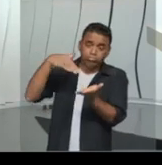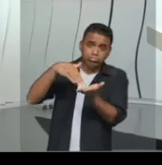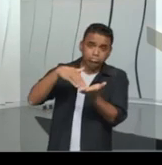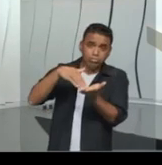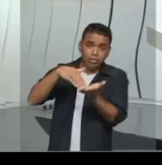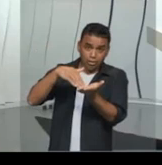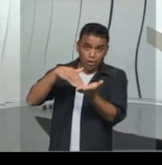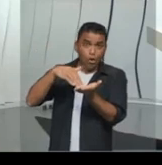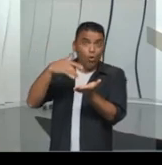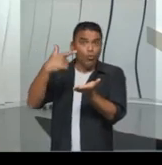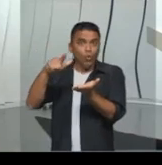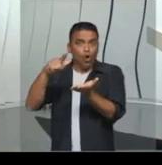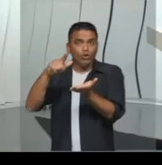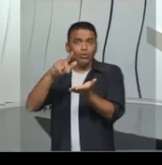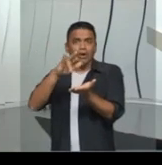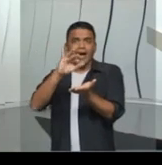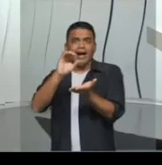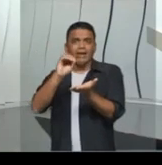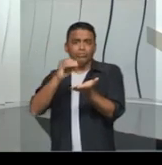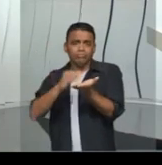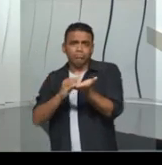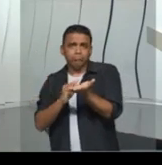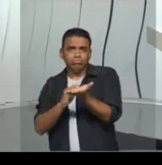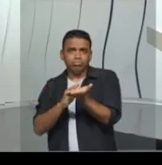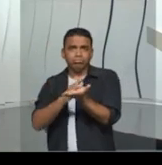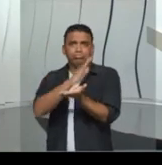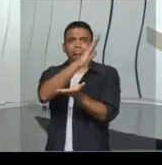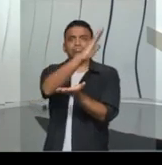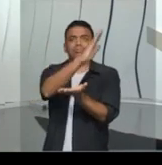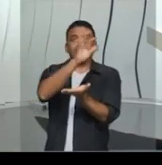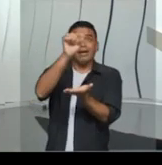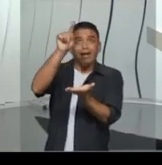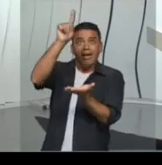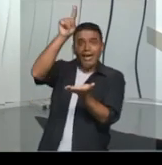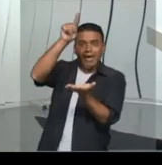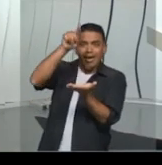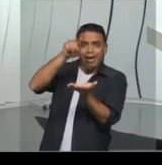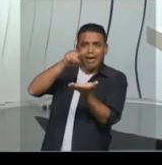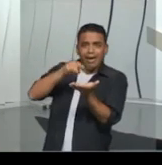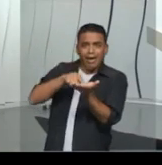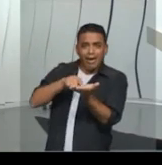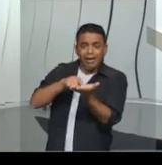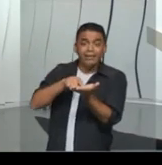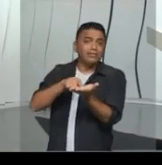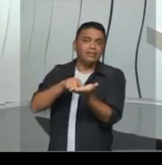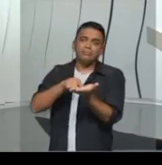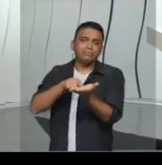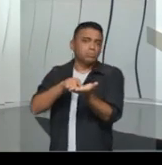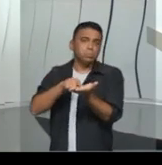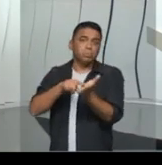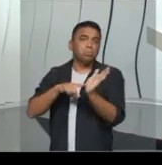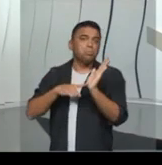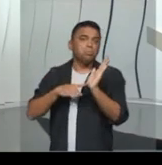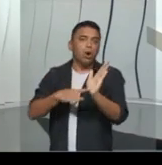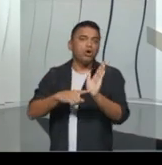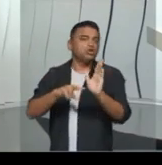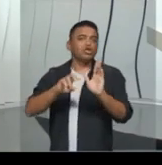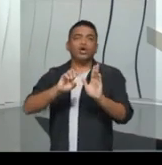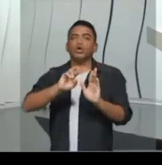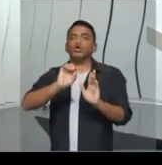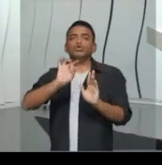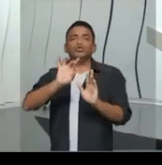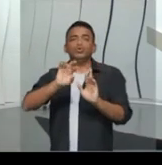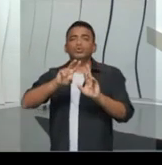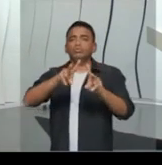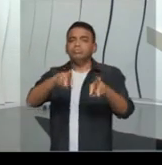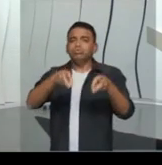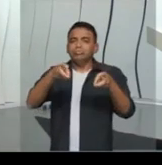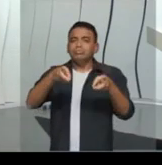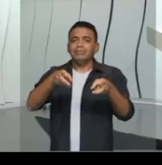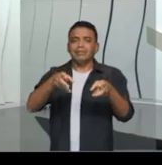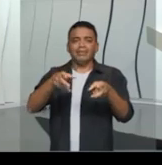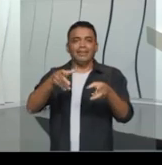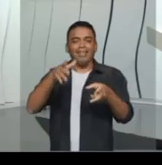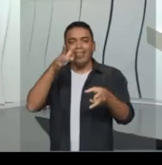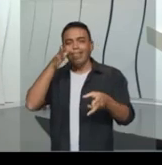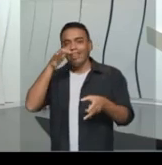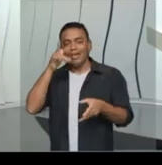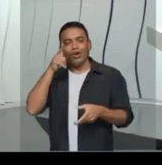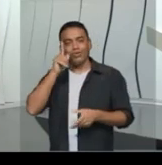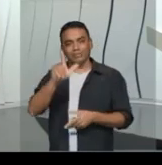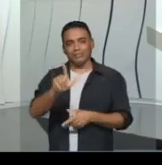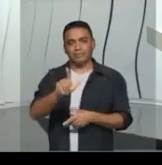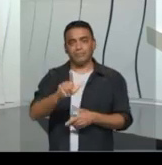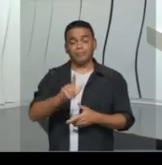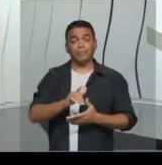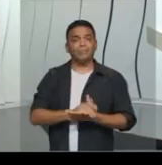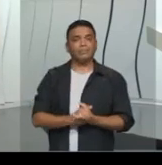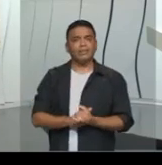raio refletido formam com a reta normal um único plano. A segunda lei da reflexão diz